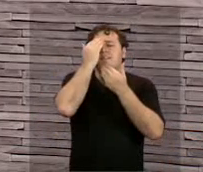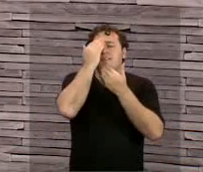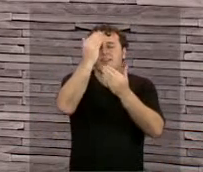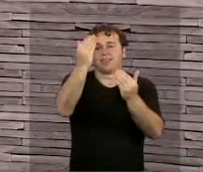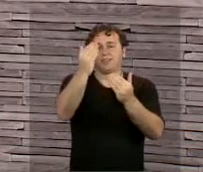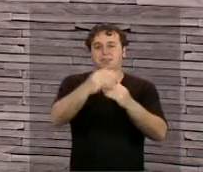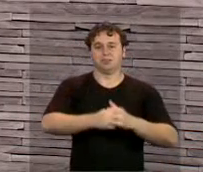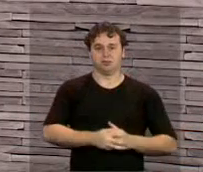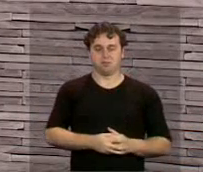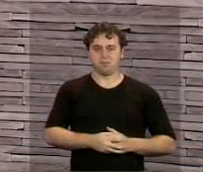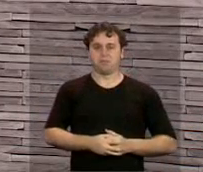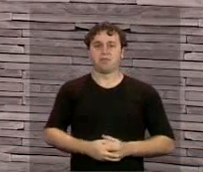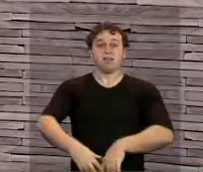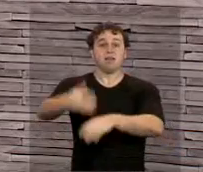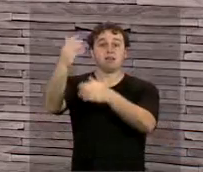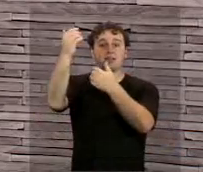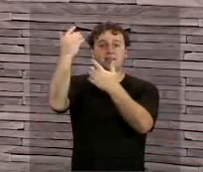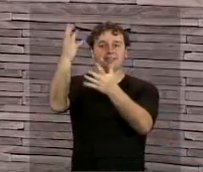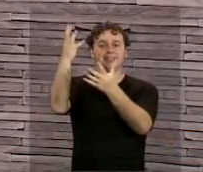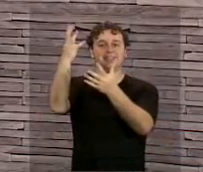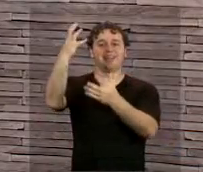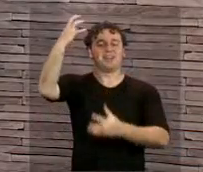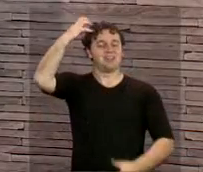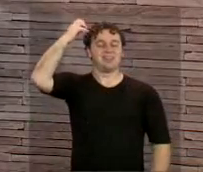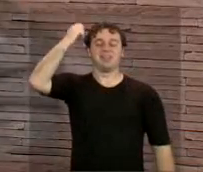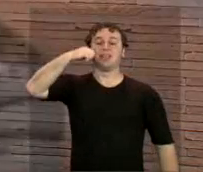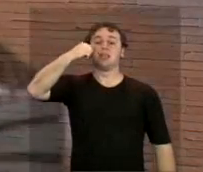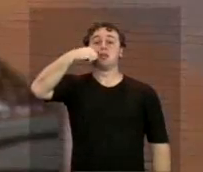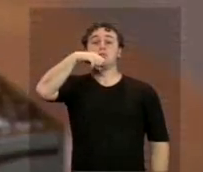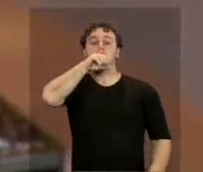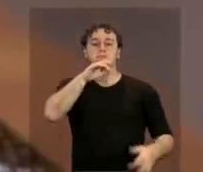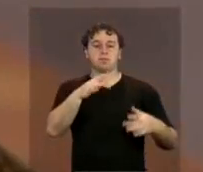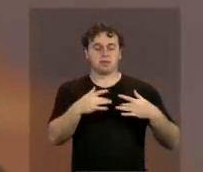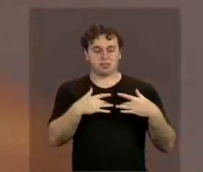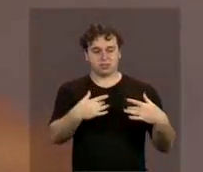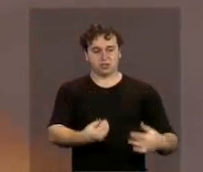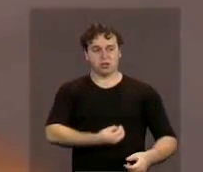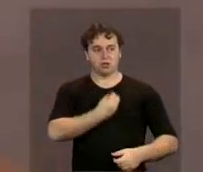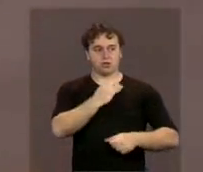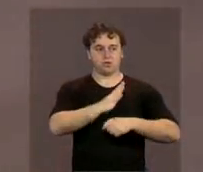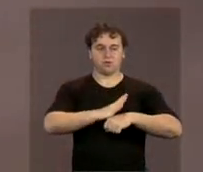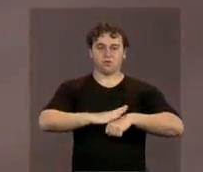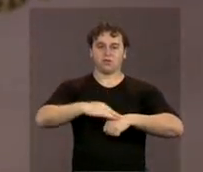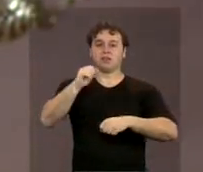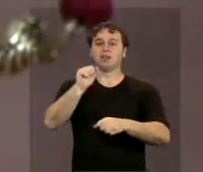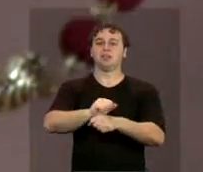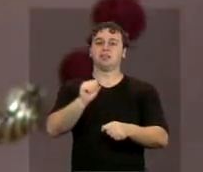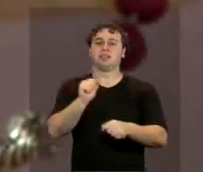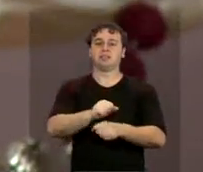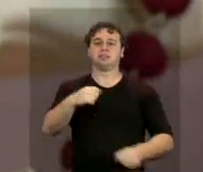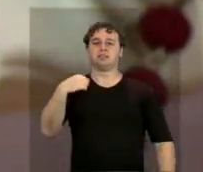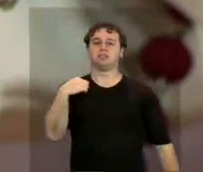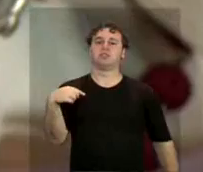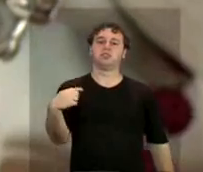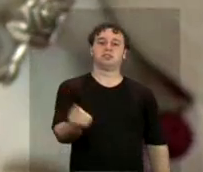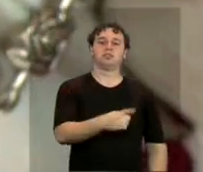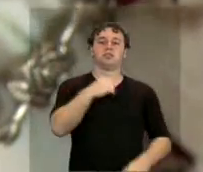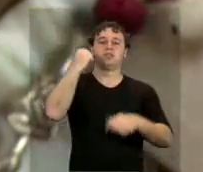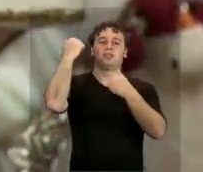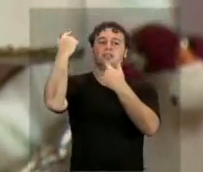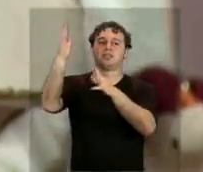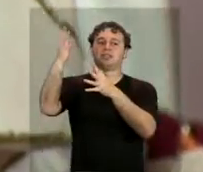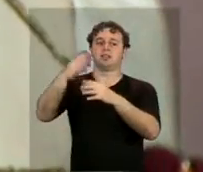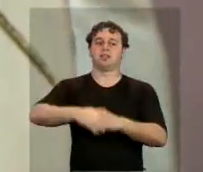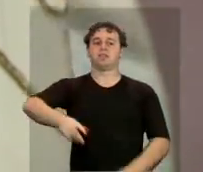vos saudamos com uma salve, Rainha. Salve, Rainha, Mãe de Misericórdia, vida, doçura e